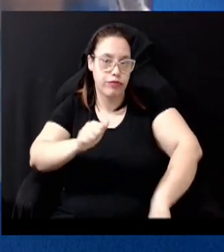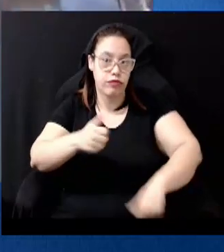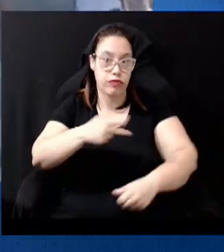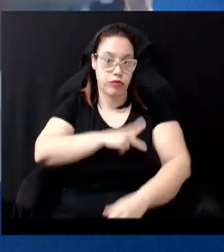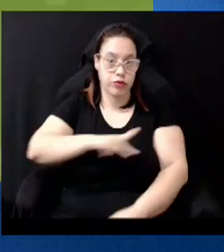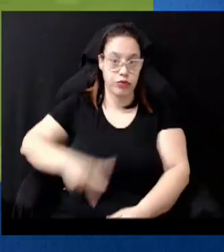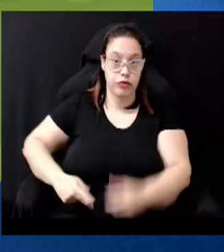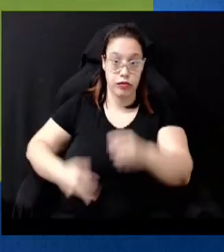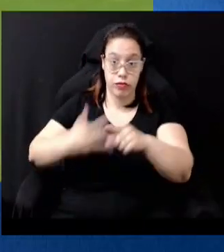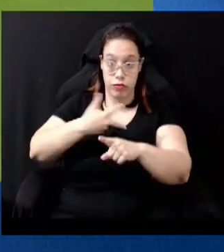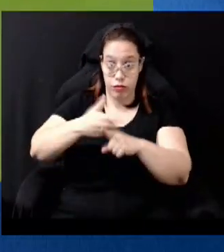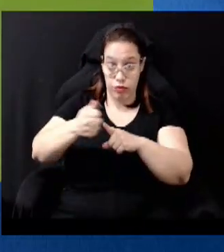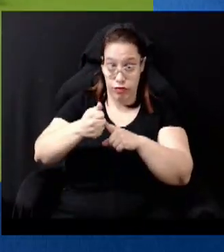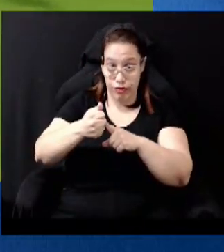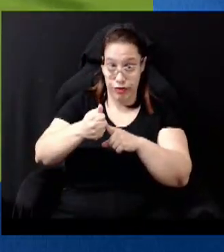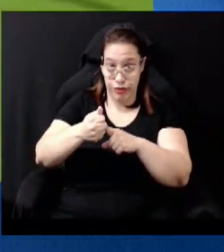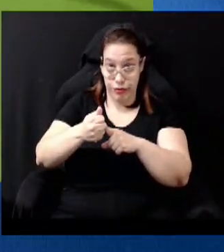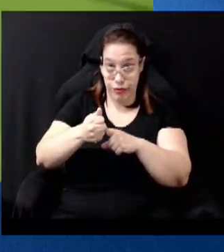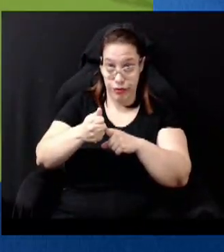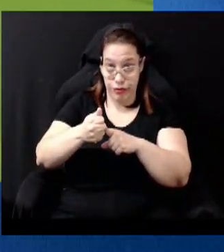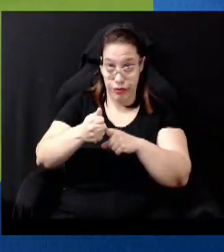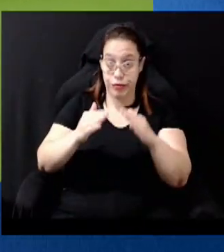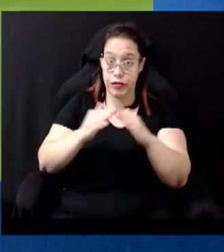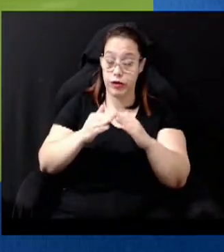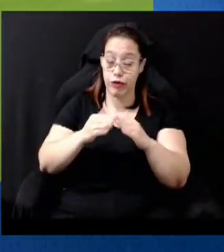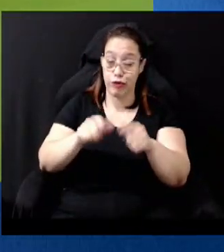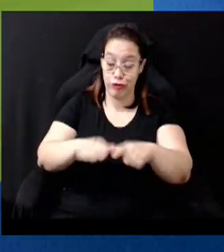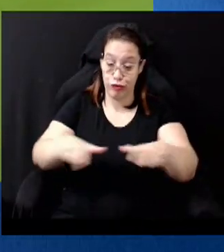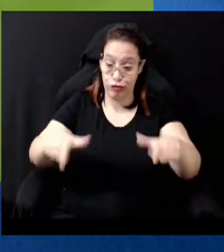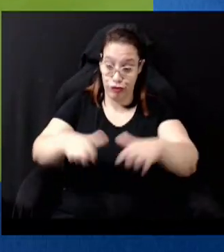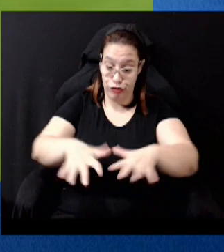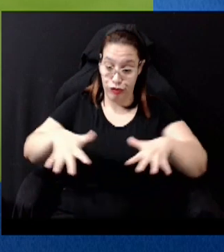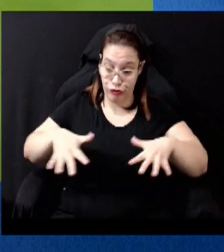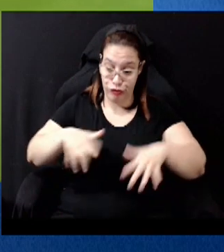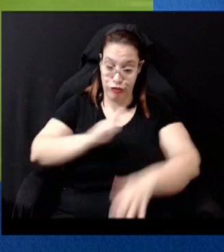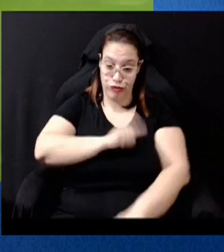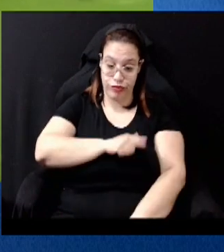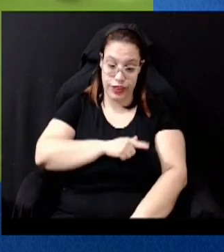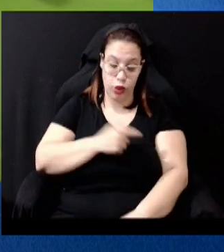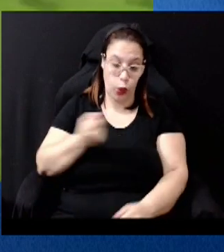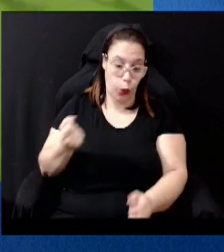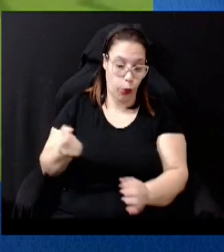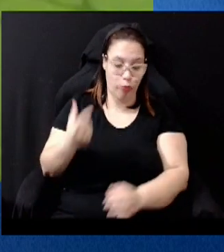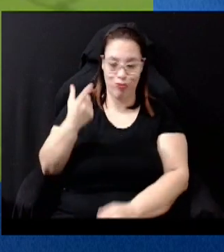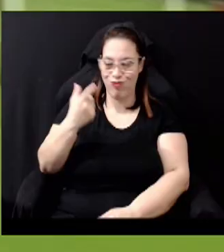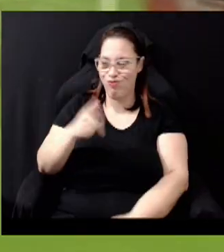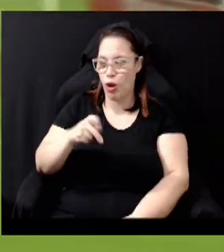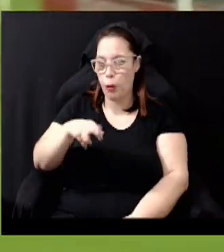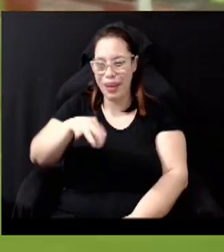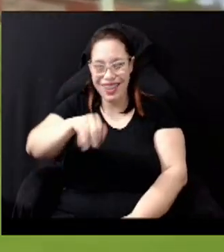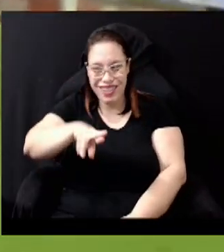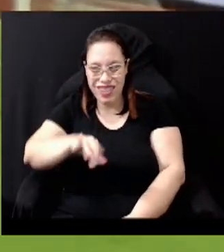Água Santa. Já no Brinco de Ouro, o Guarani é goleado pelo Palmeiras.